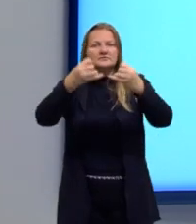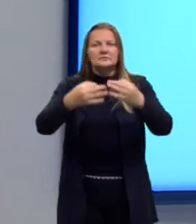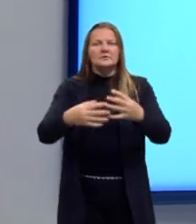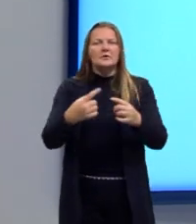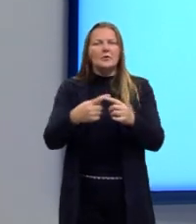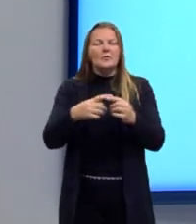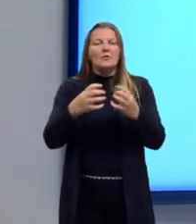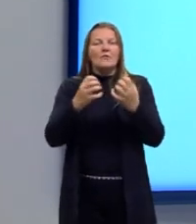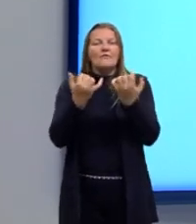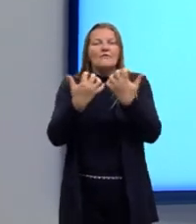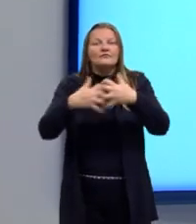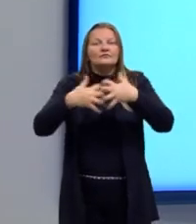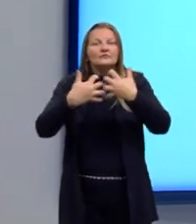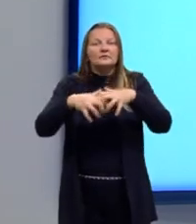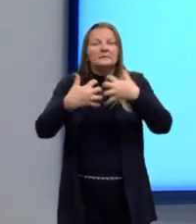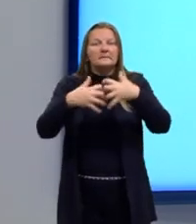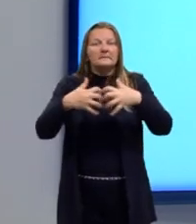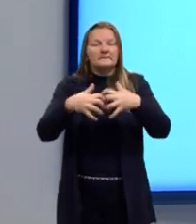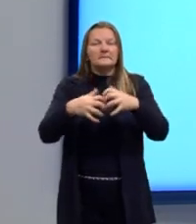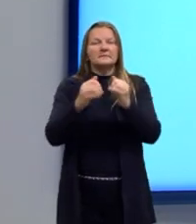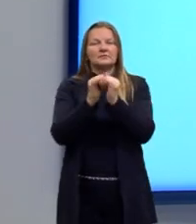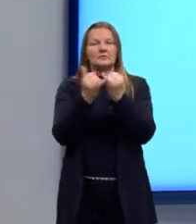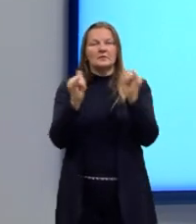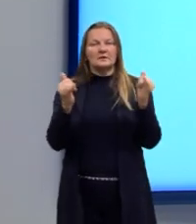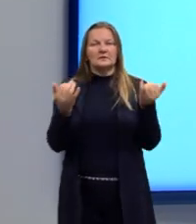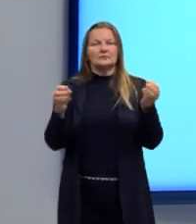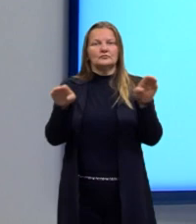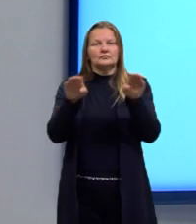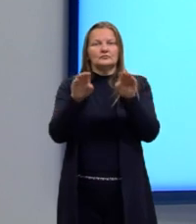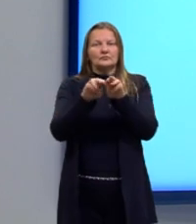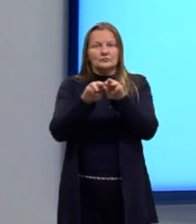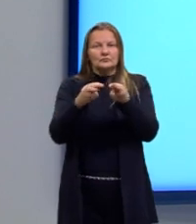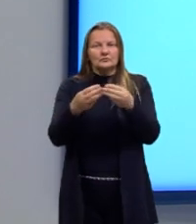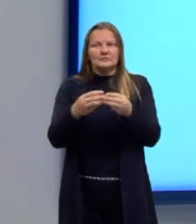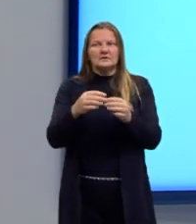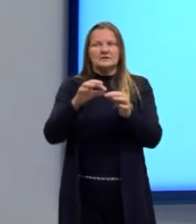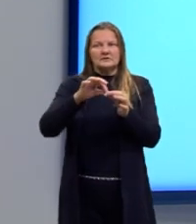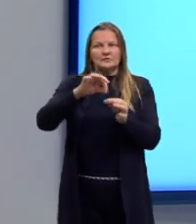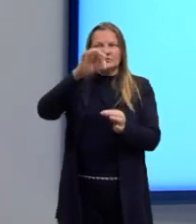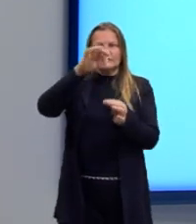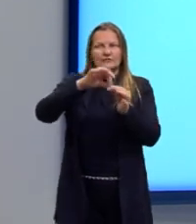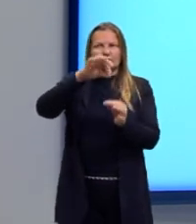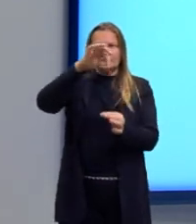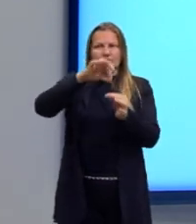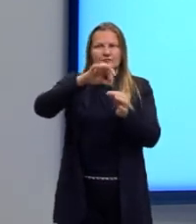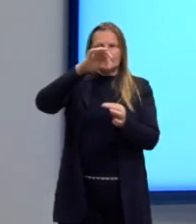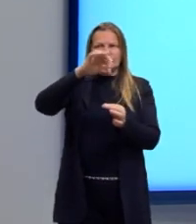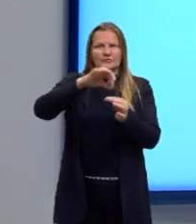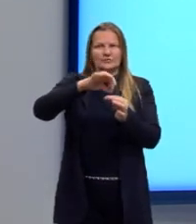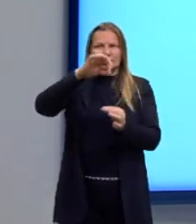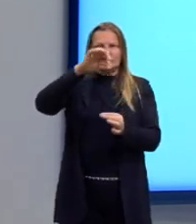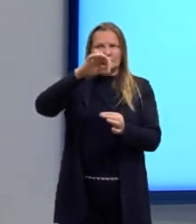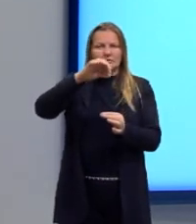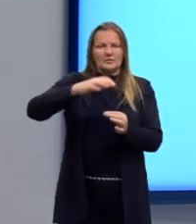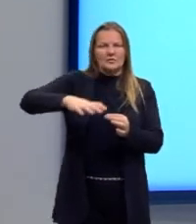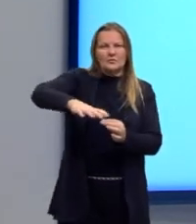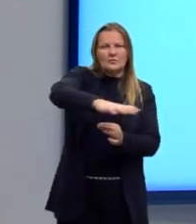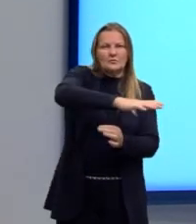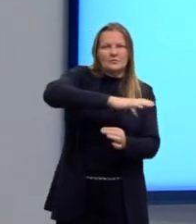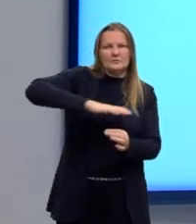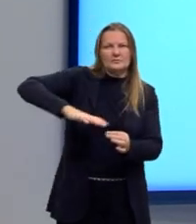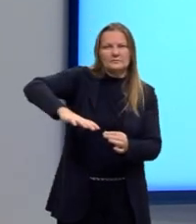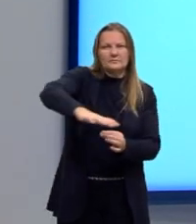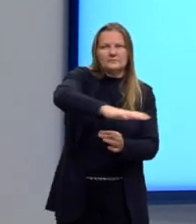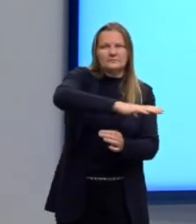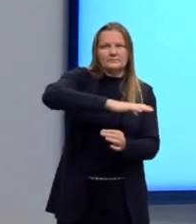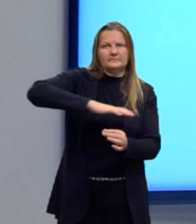o eletromagnetismo, tá? Quando eu falo, então, de um fio condutor, certo? Eu sei que o campo magnético dele vai se